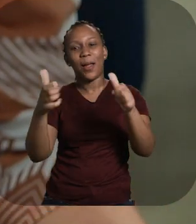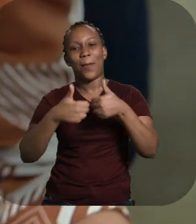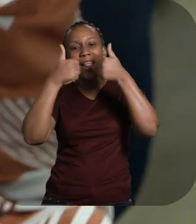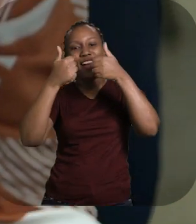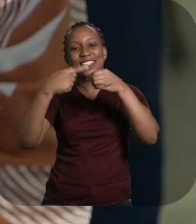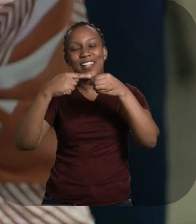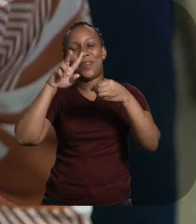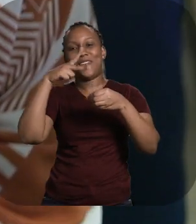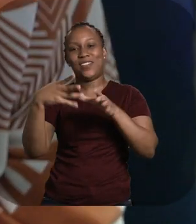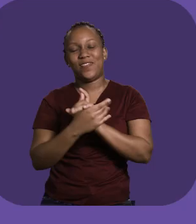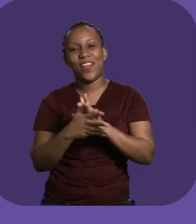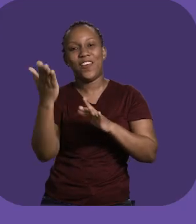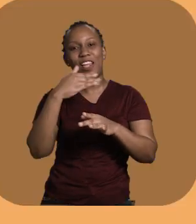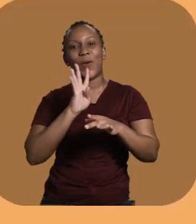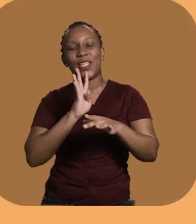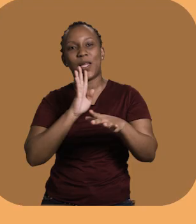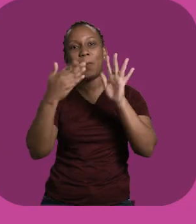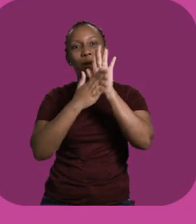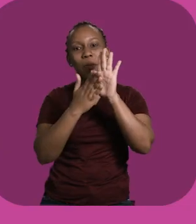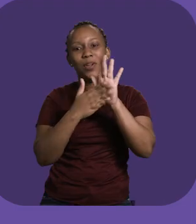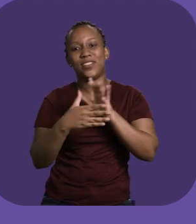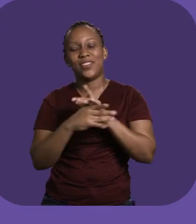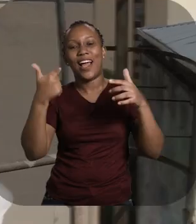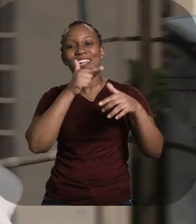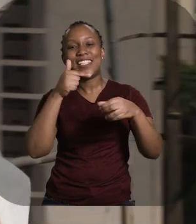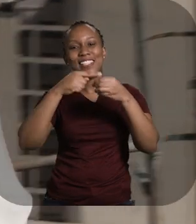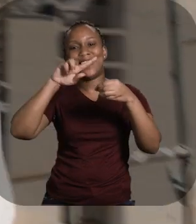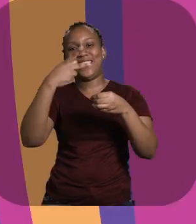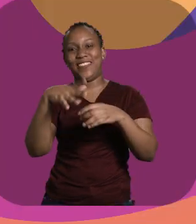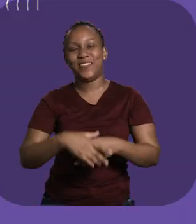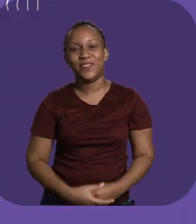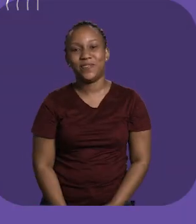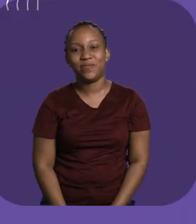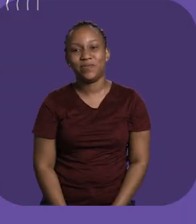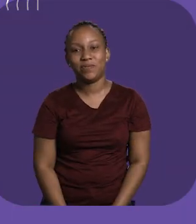dá para melhorar a cidade. Vem conhecer as nossas propostas. Olha pra cidade.